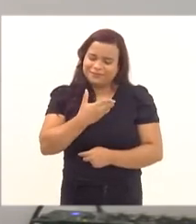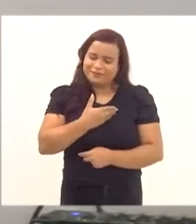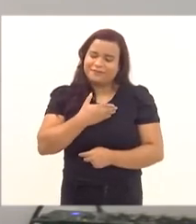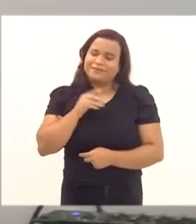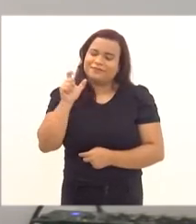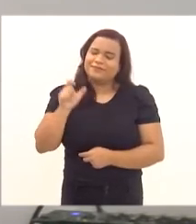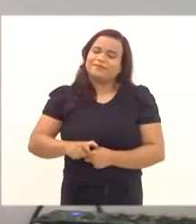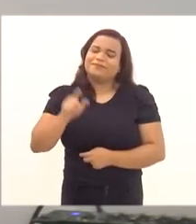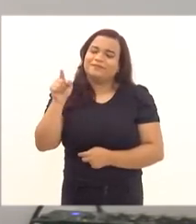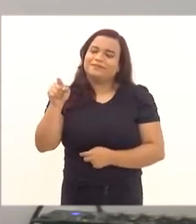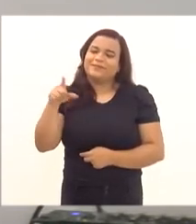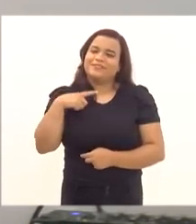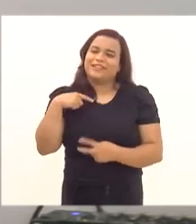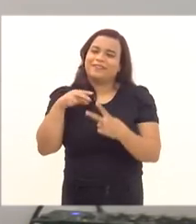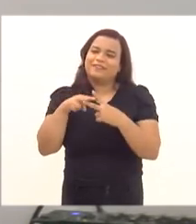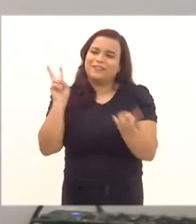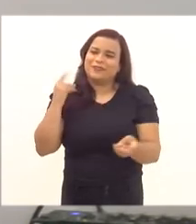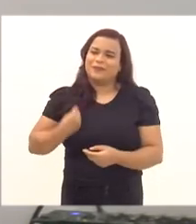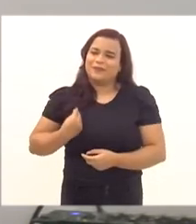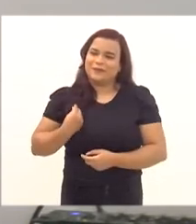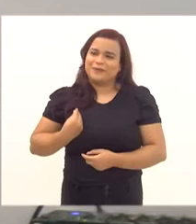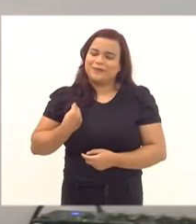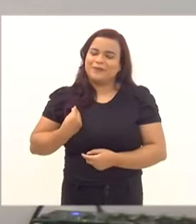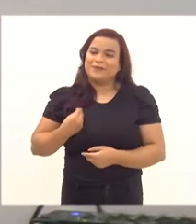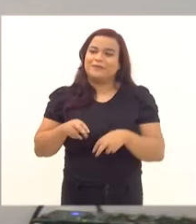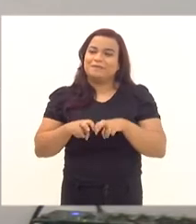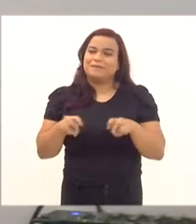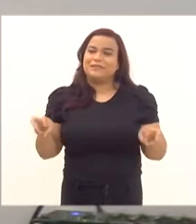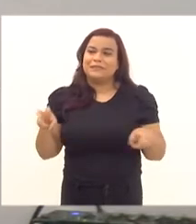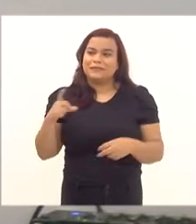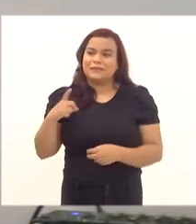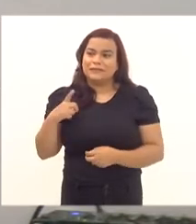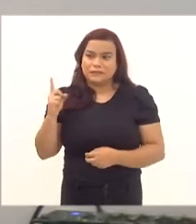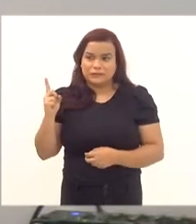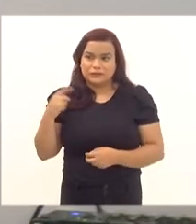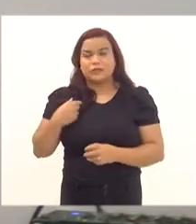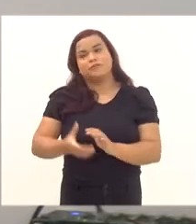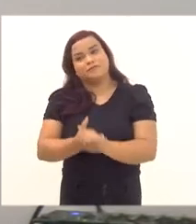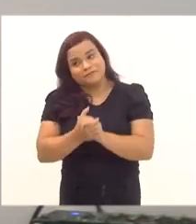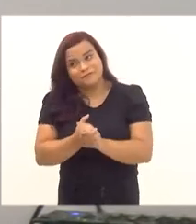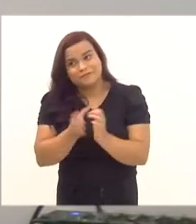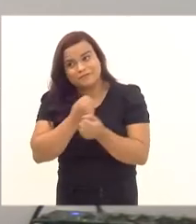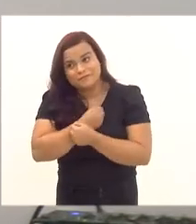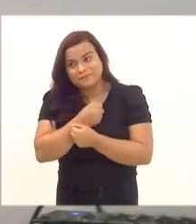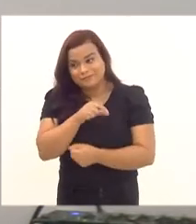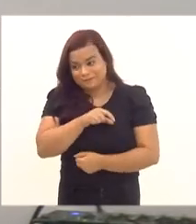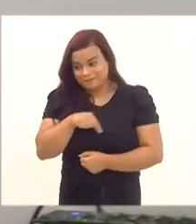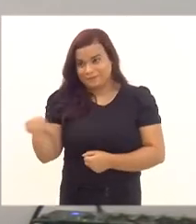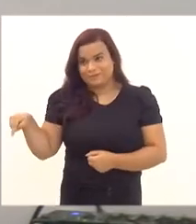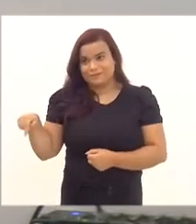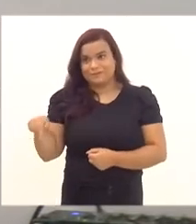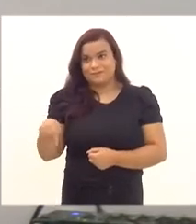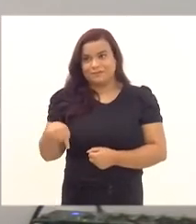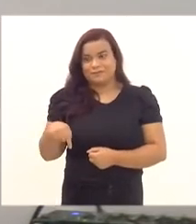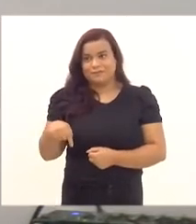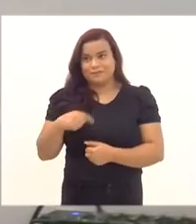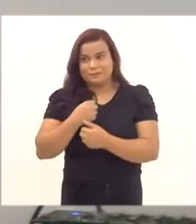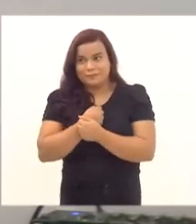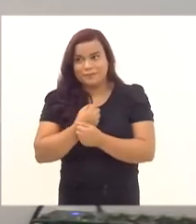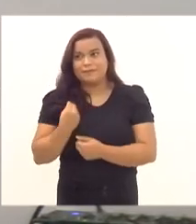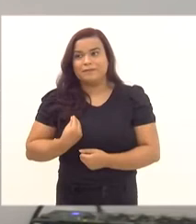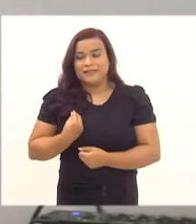também a distância conosco porque usa aqui da mesa eu já os cumprimentei com um abraço mas abraço